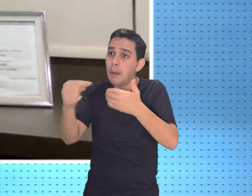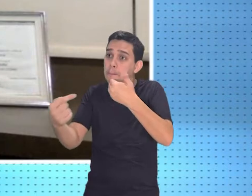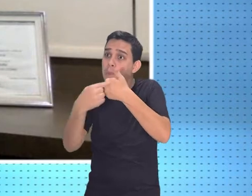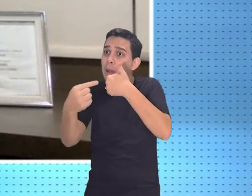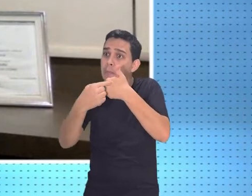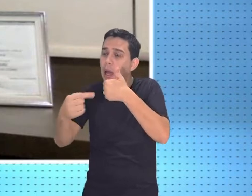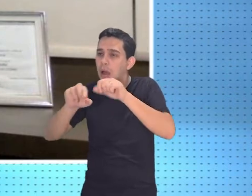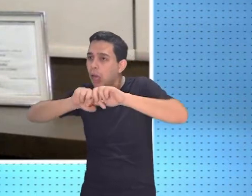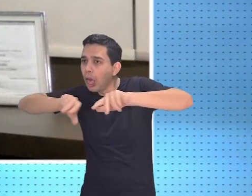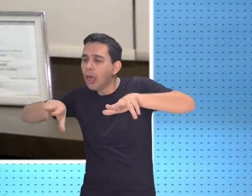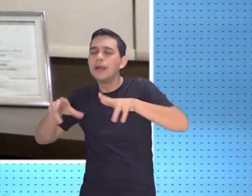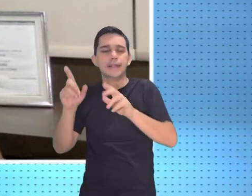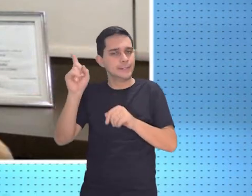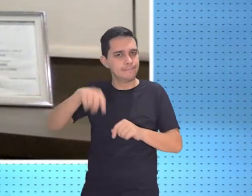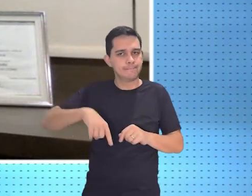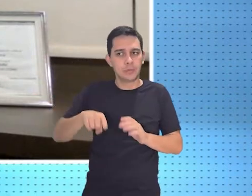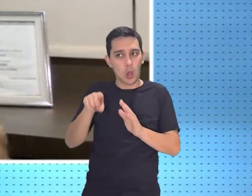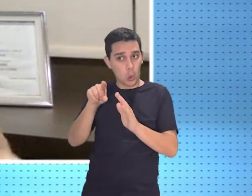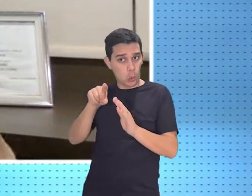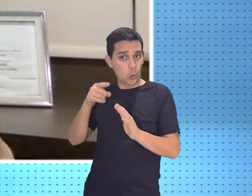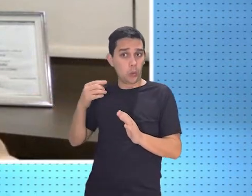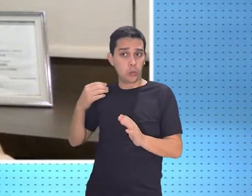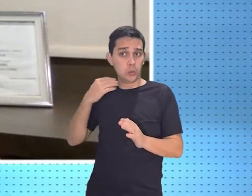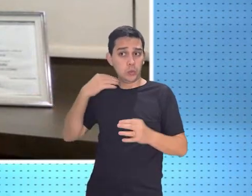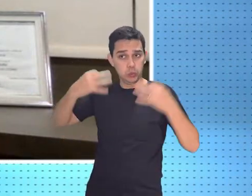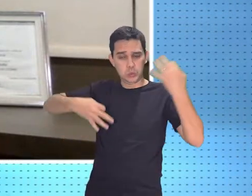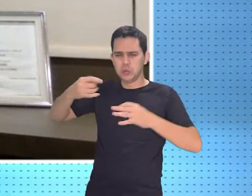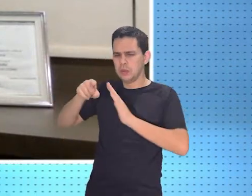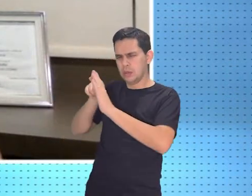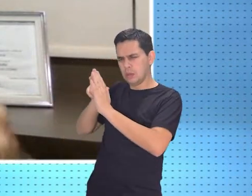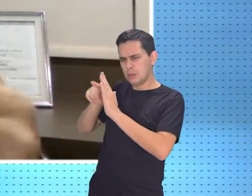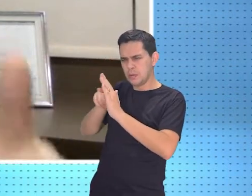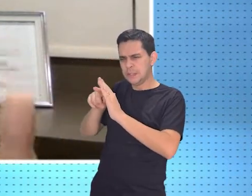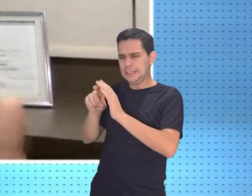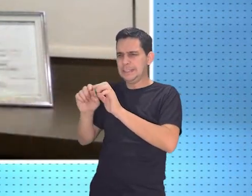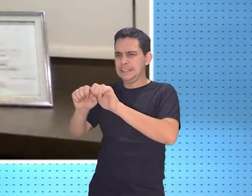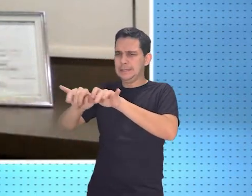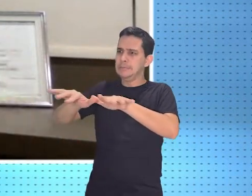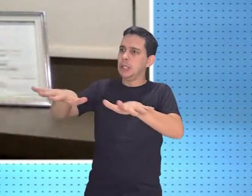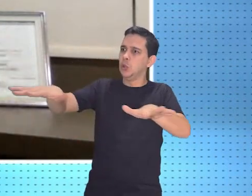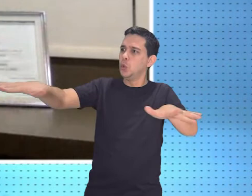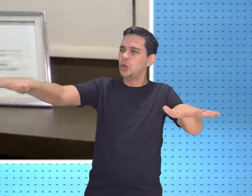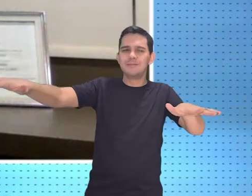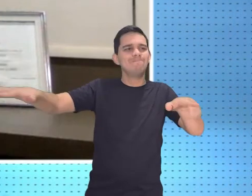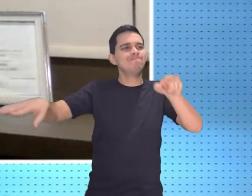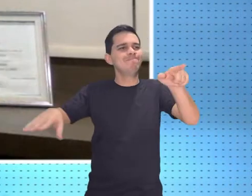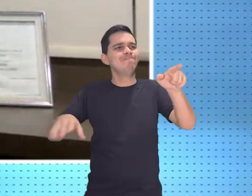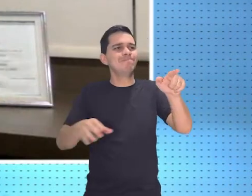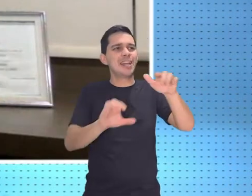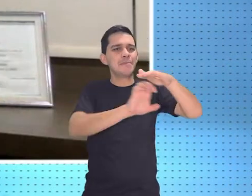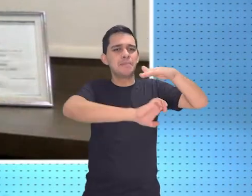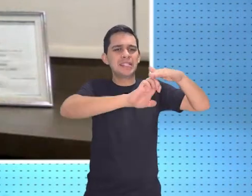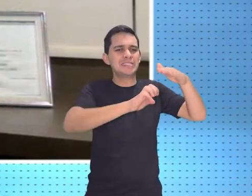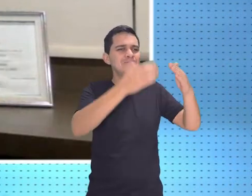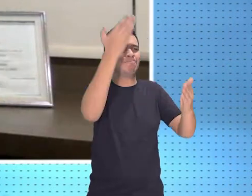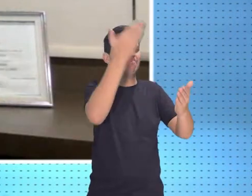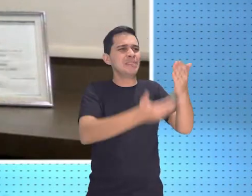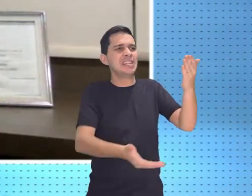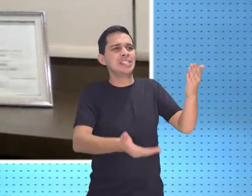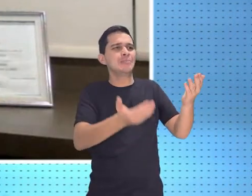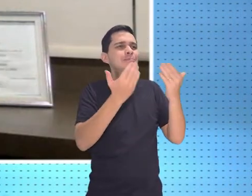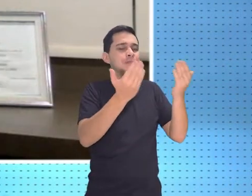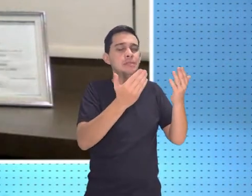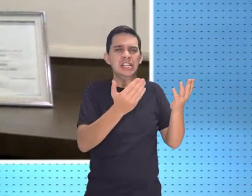também o juízo exerce essa análise sobre o dano causado à empresa. Então, certamente foi